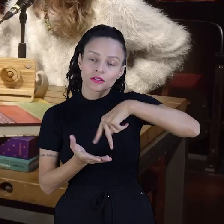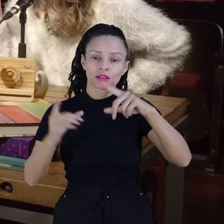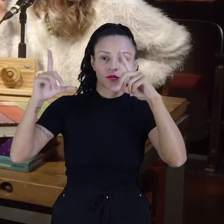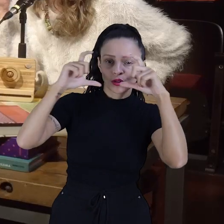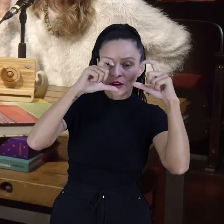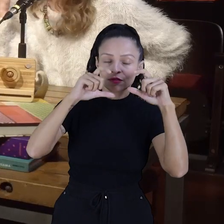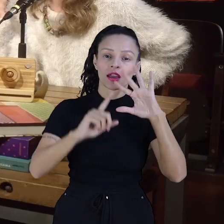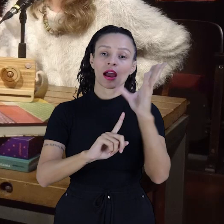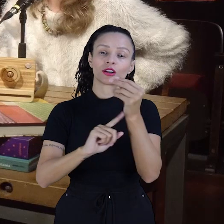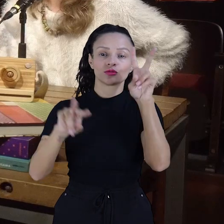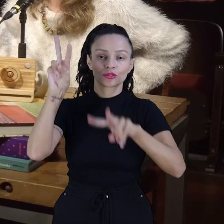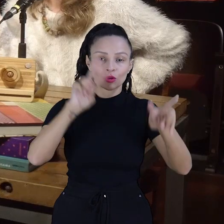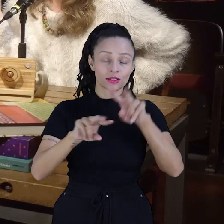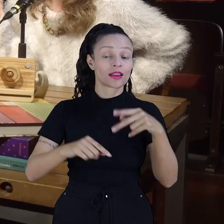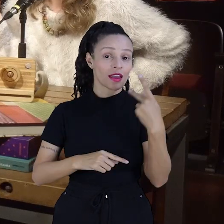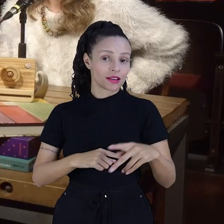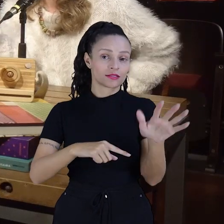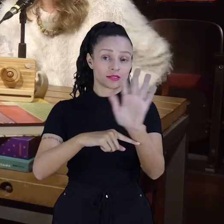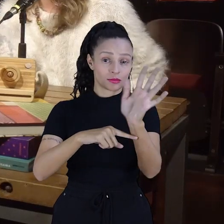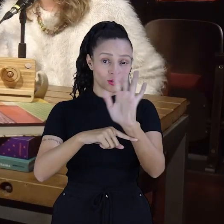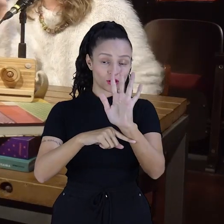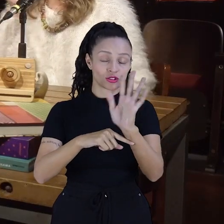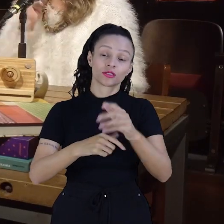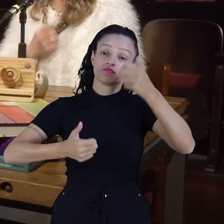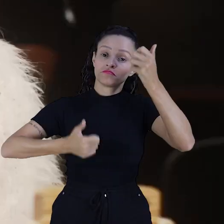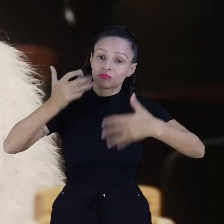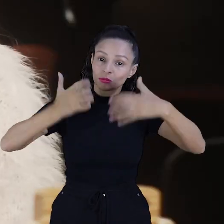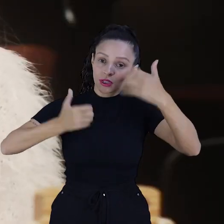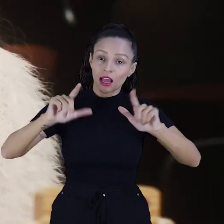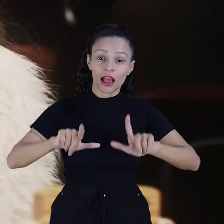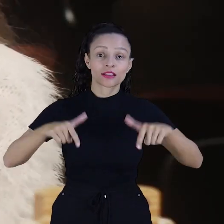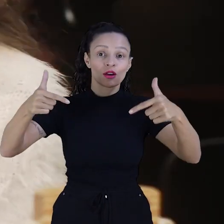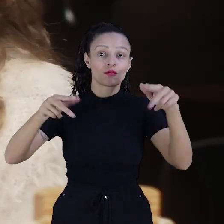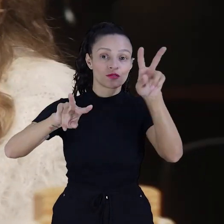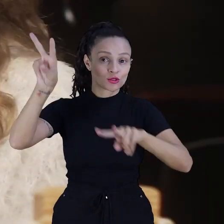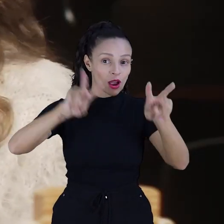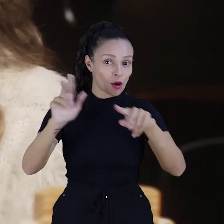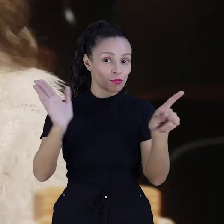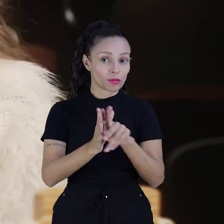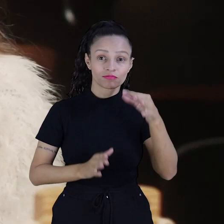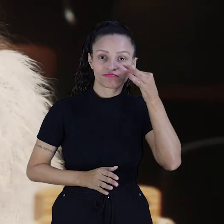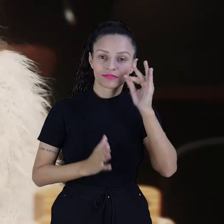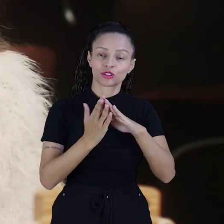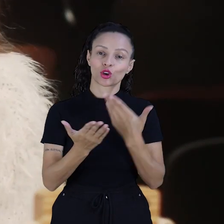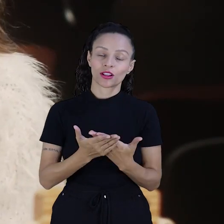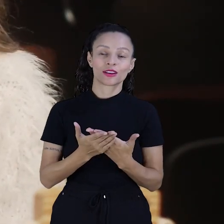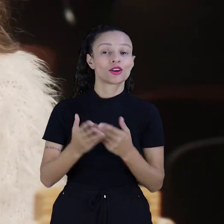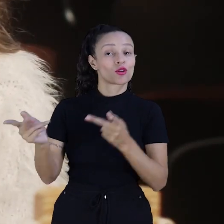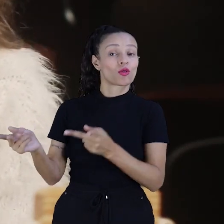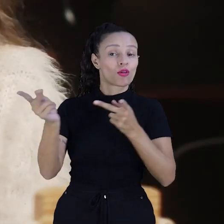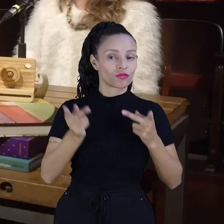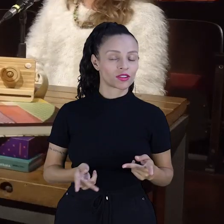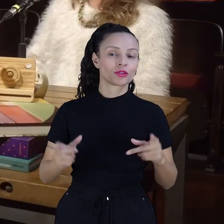fotografia, música, artes visuais. E para esse episódio, para a gente falar sobre ações visuais no chão da escola, a